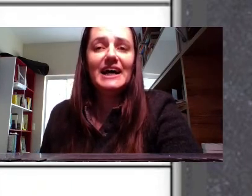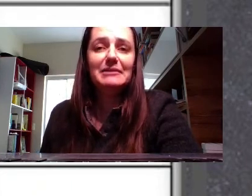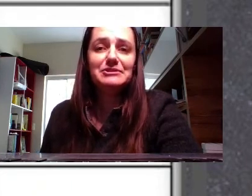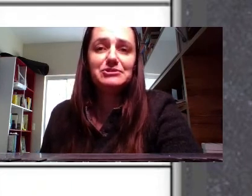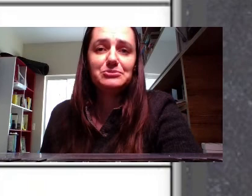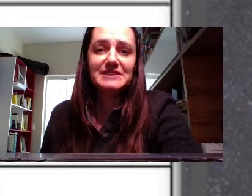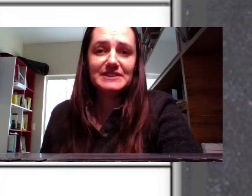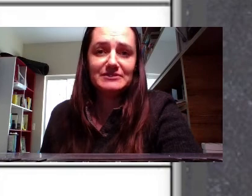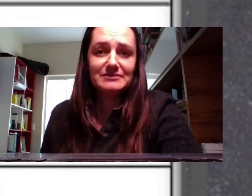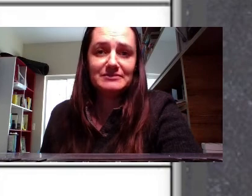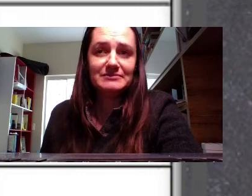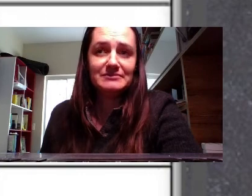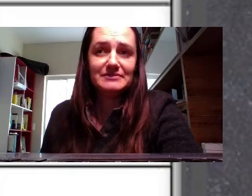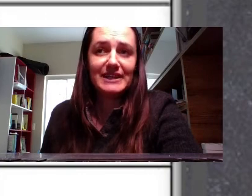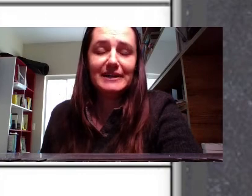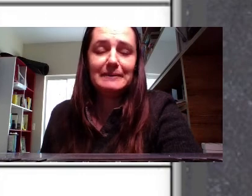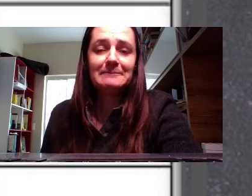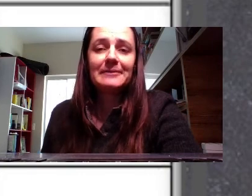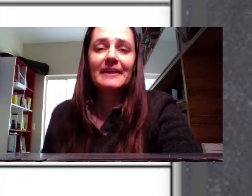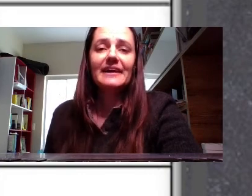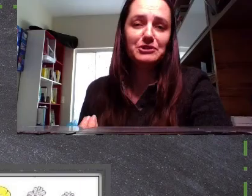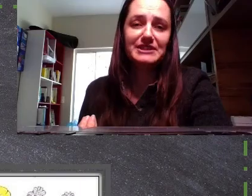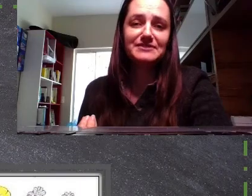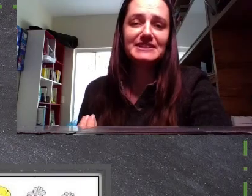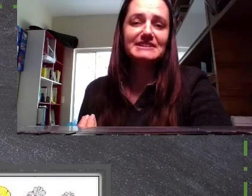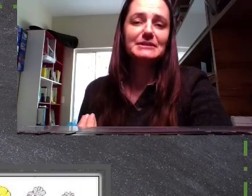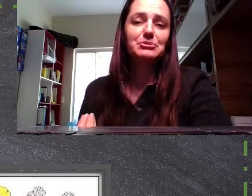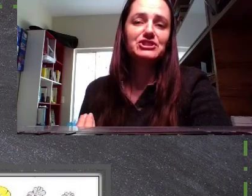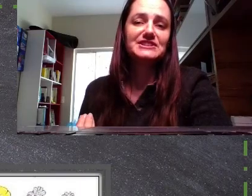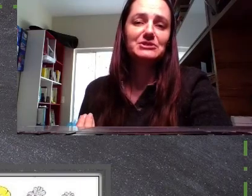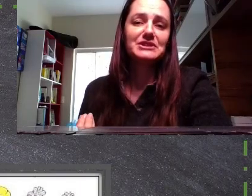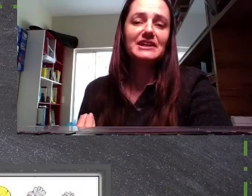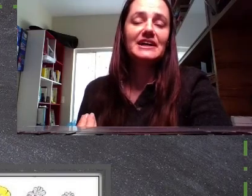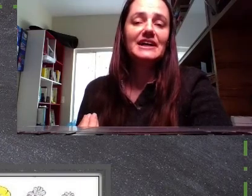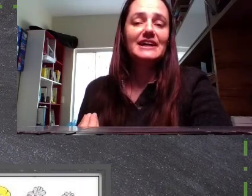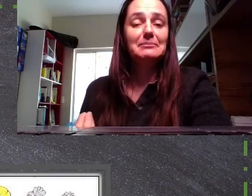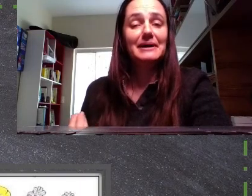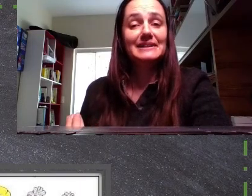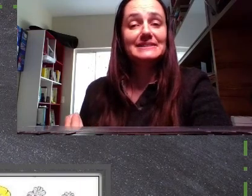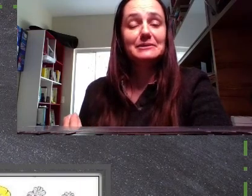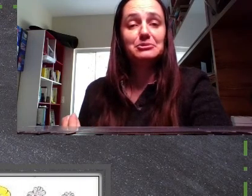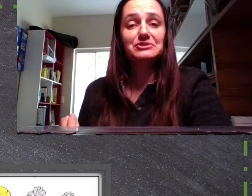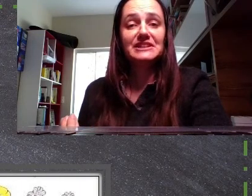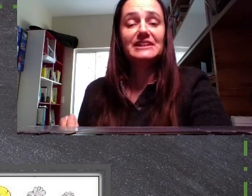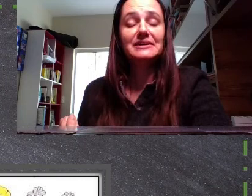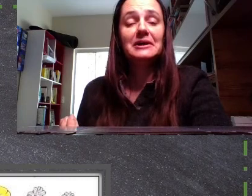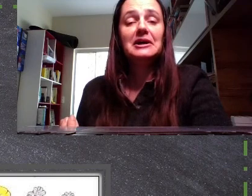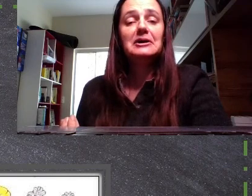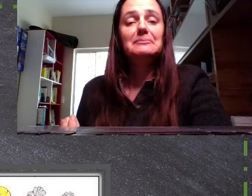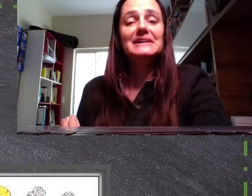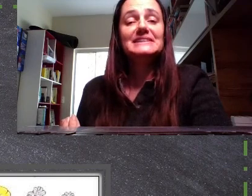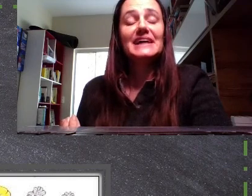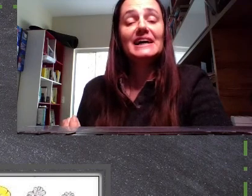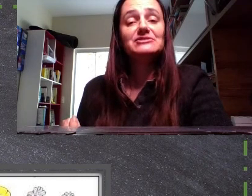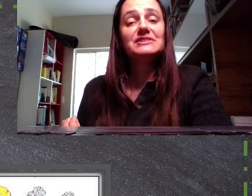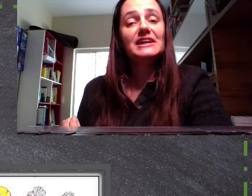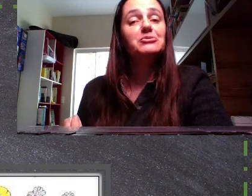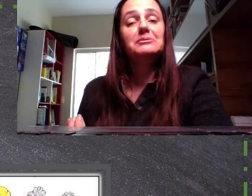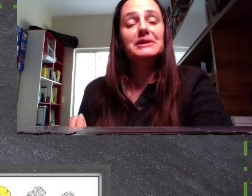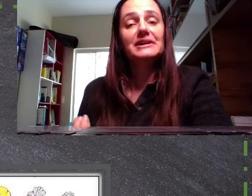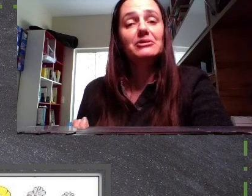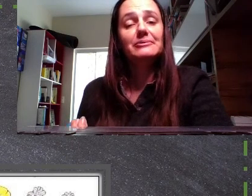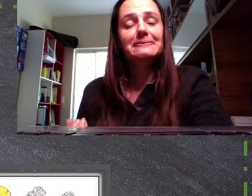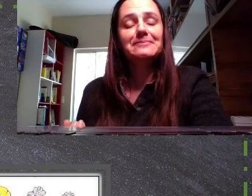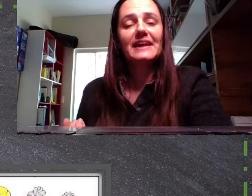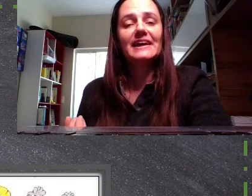tem a menstruação, tá? Muitas vezes essa progesterona, ela para de ser produzida, mas caso